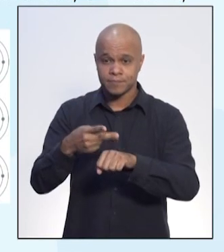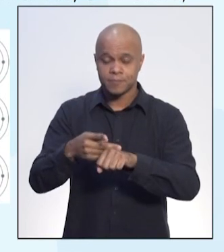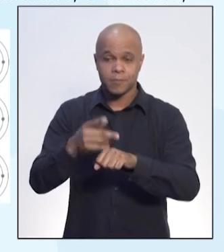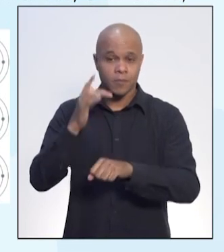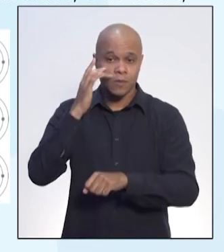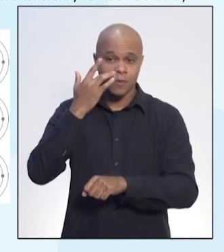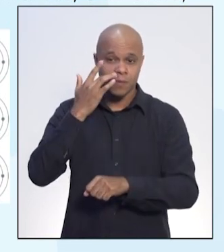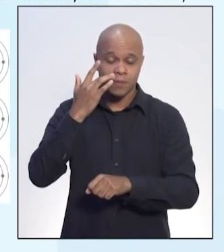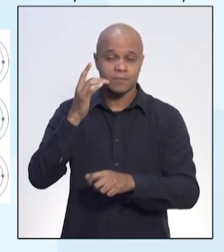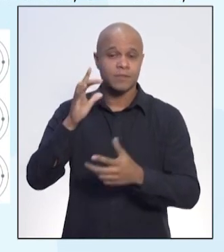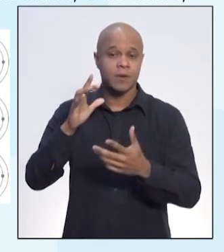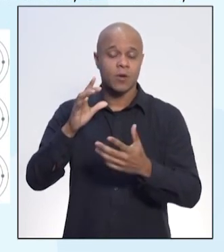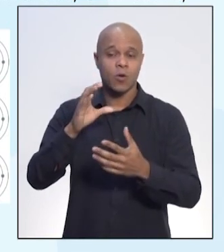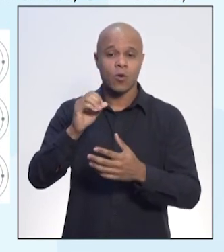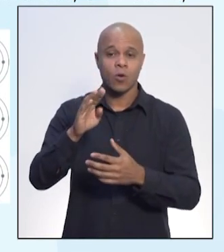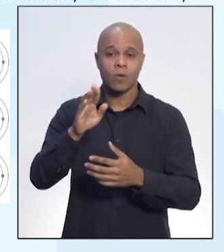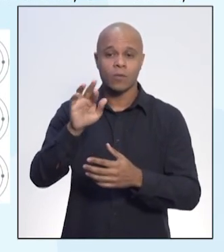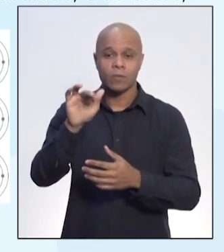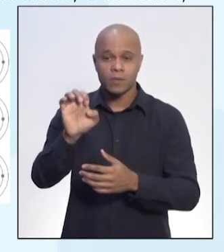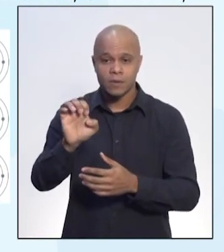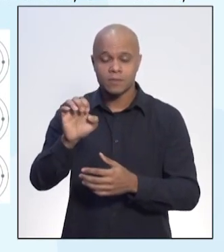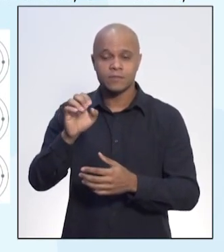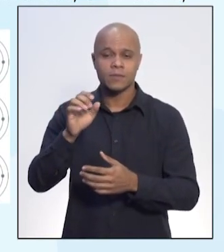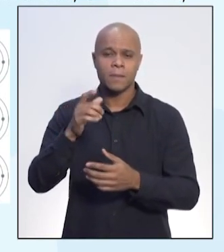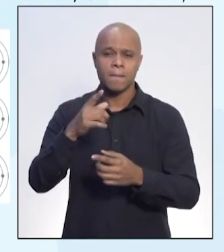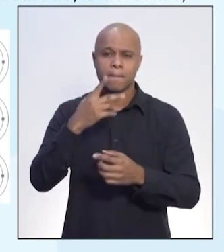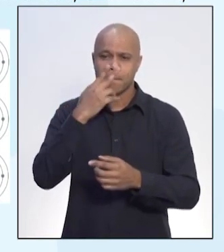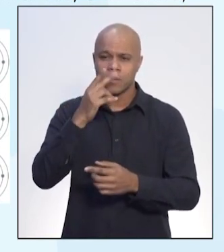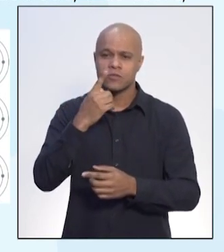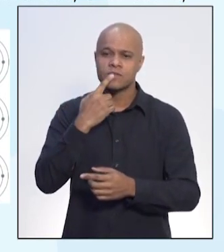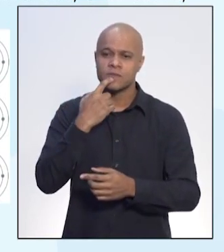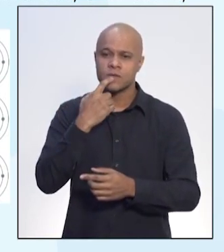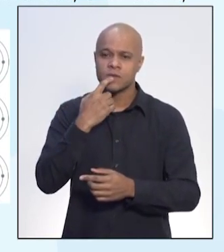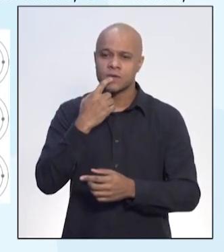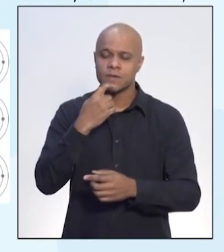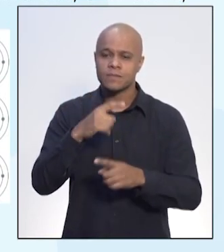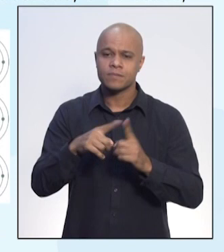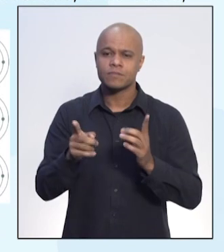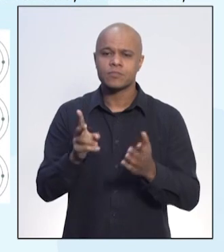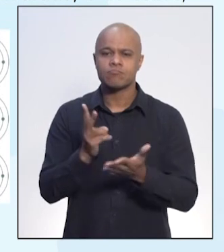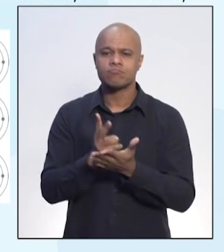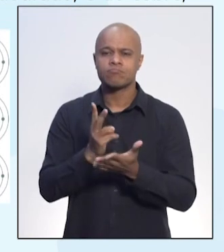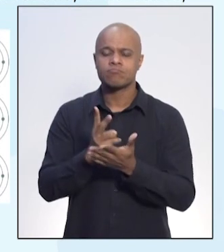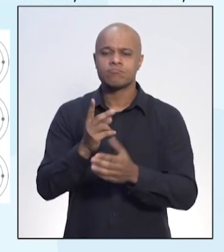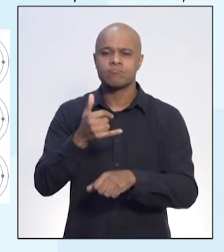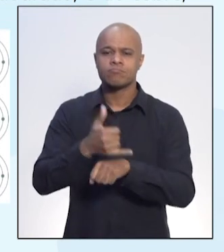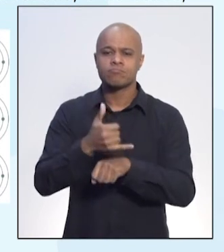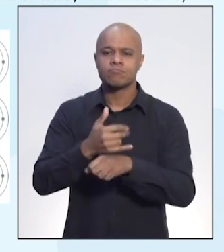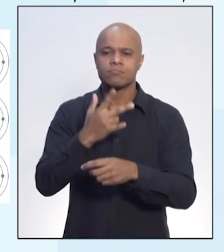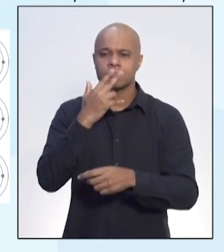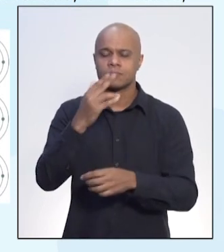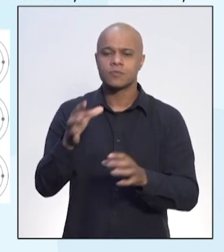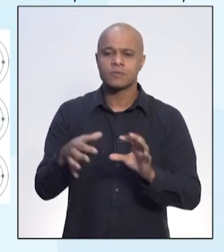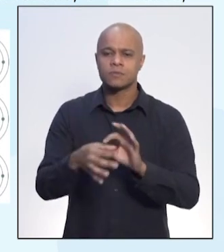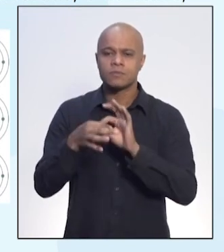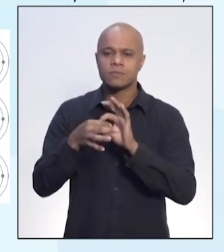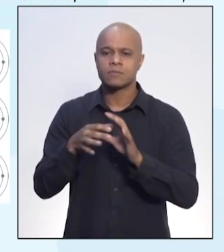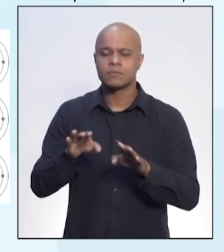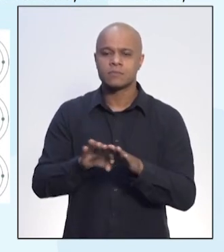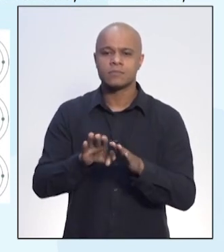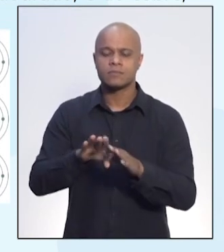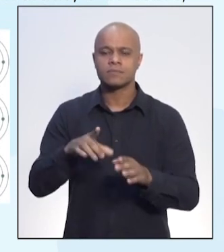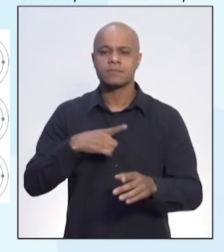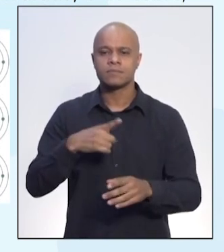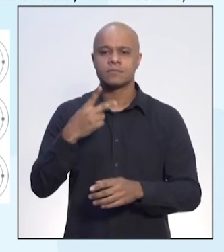cobre, que é avermelhado. E também ele tem a mesma característica do que a ligação metálica. Ele também